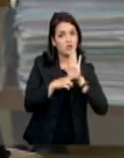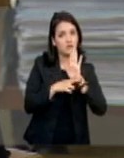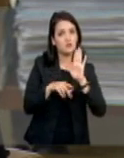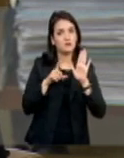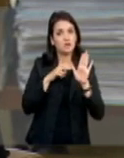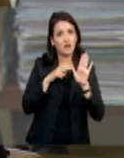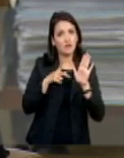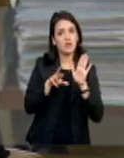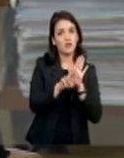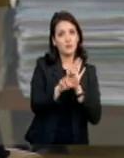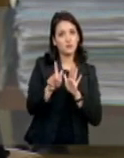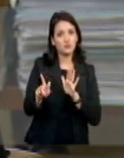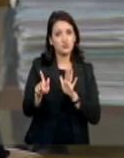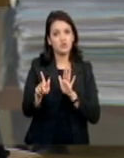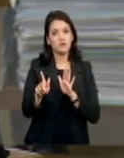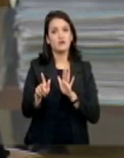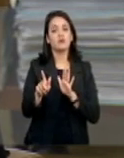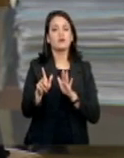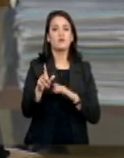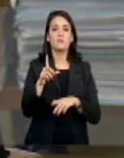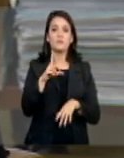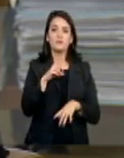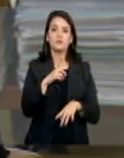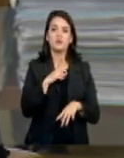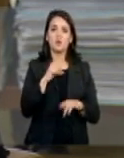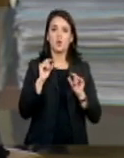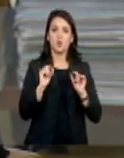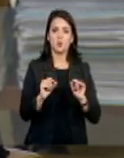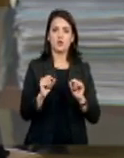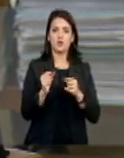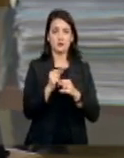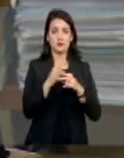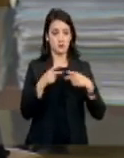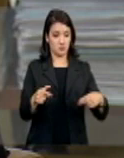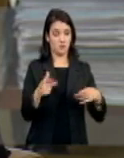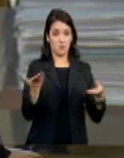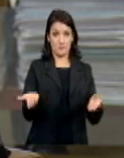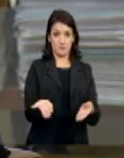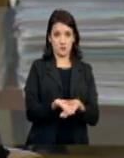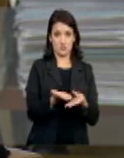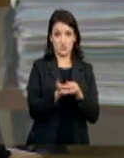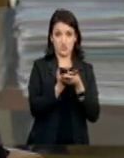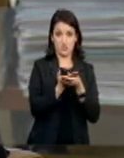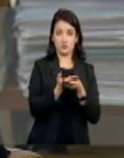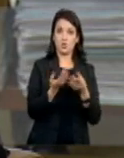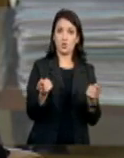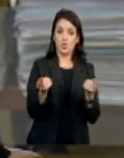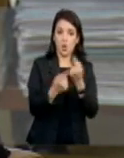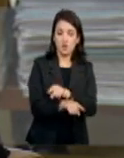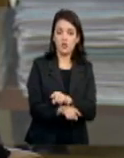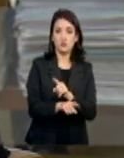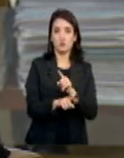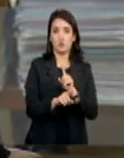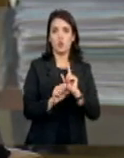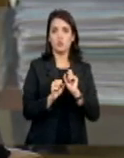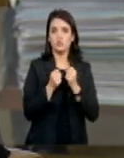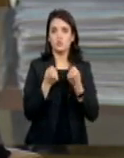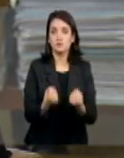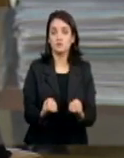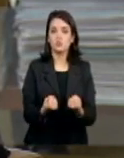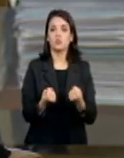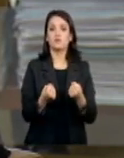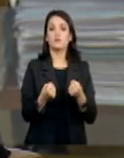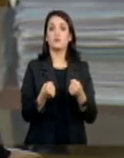geral é vulneram os postulados funcionais do devido processo do contraditório e da reserva de plenário